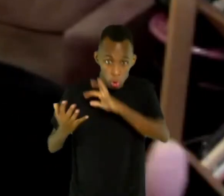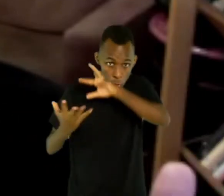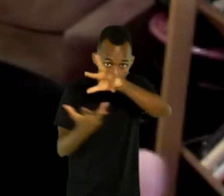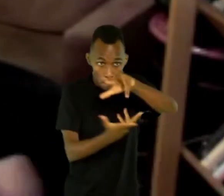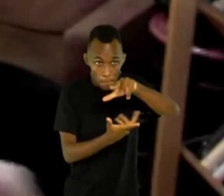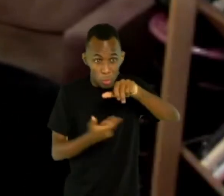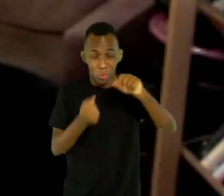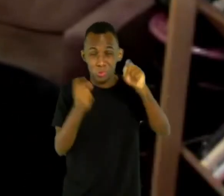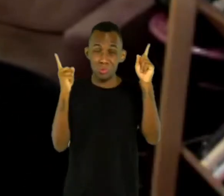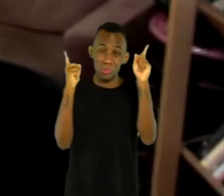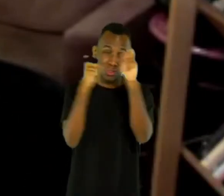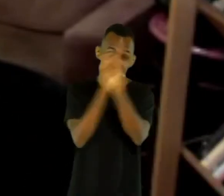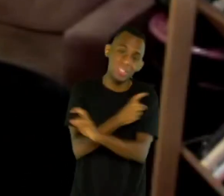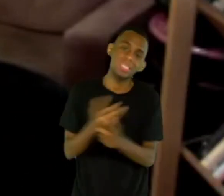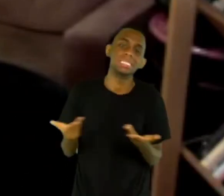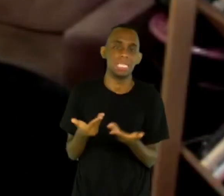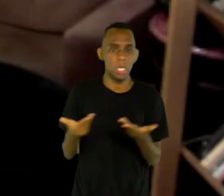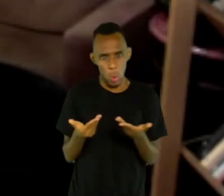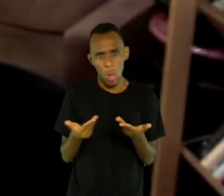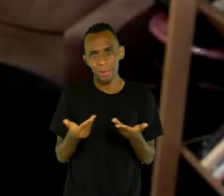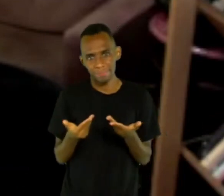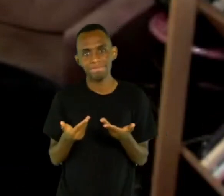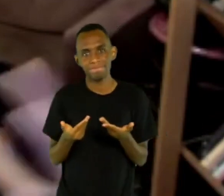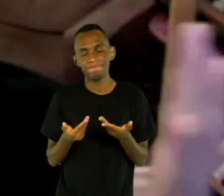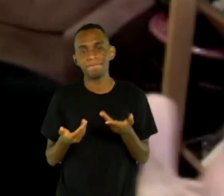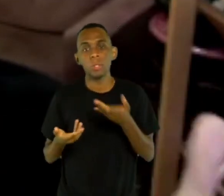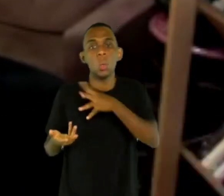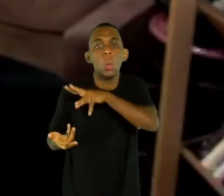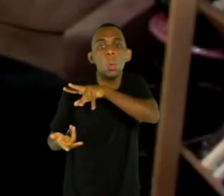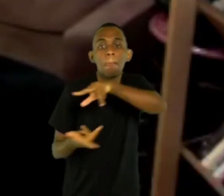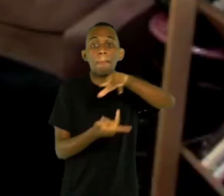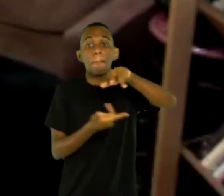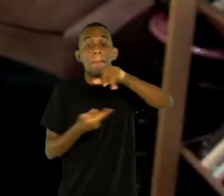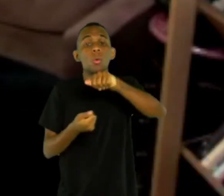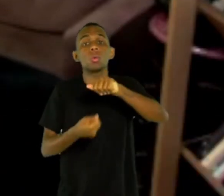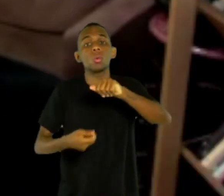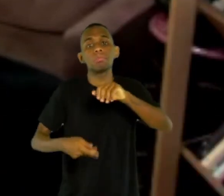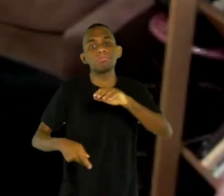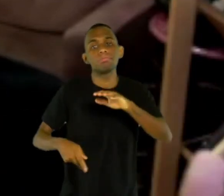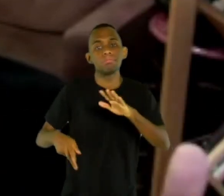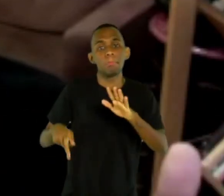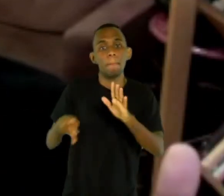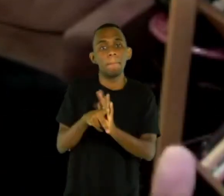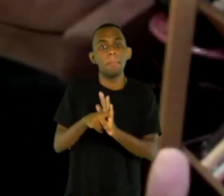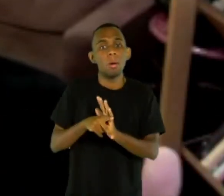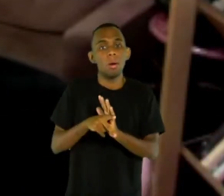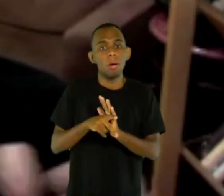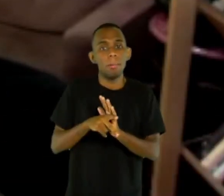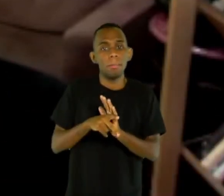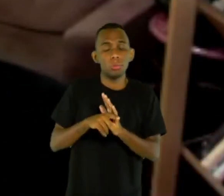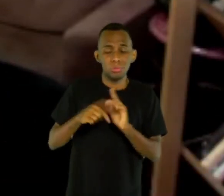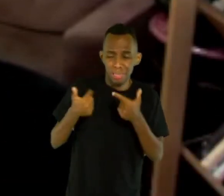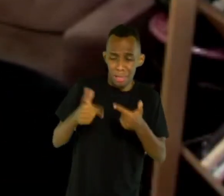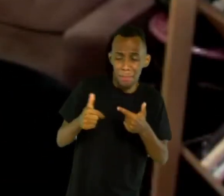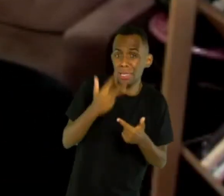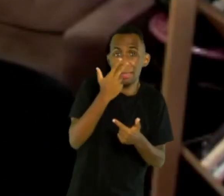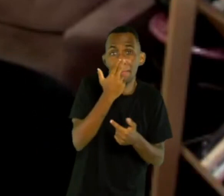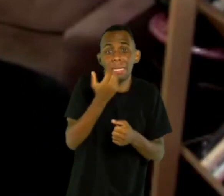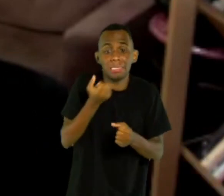muito difícil, né? Que é o mundo do trabalho análogo à escravidão,